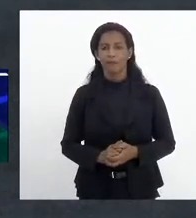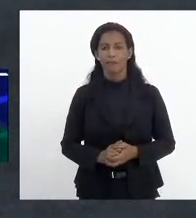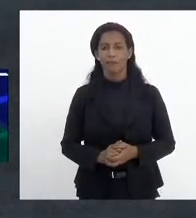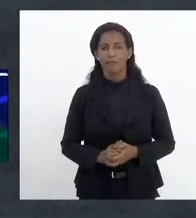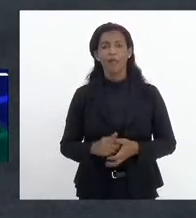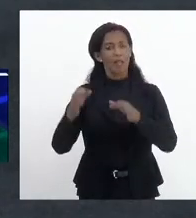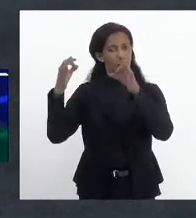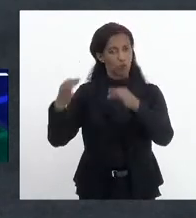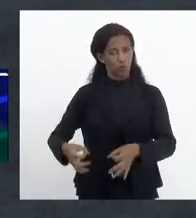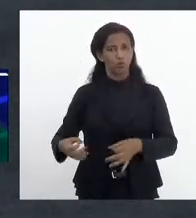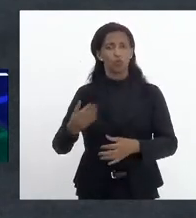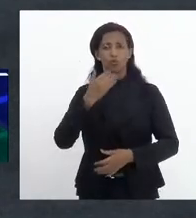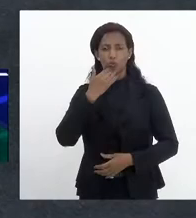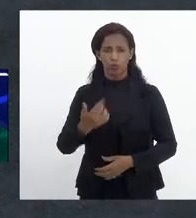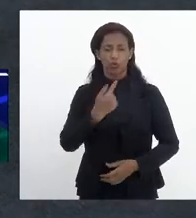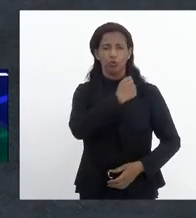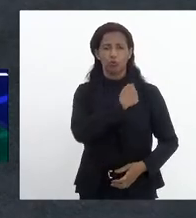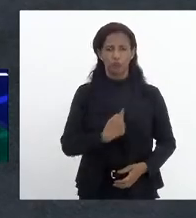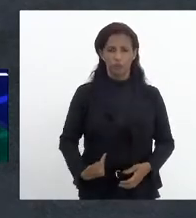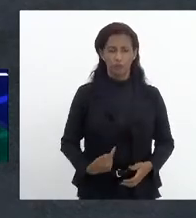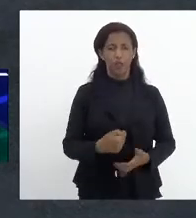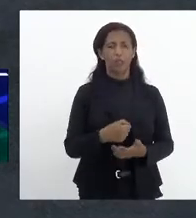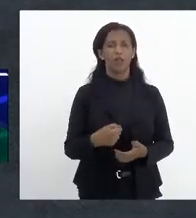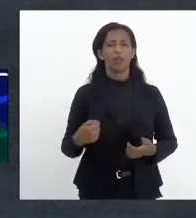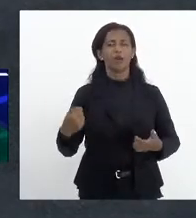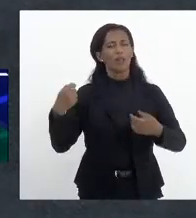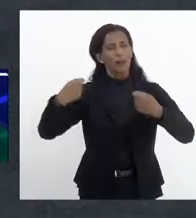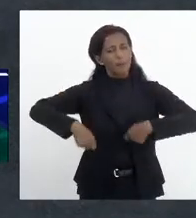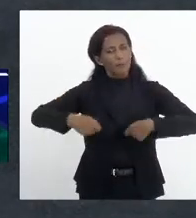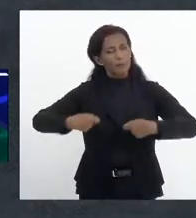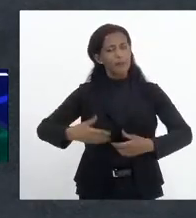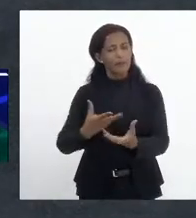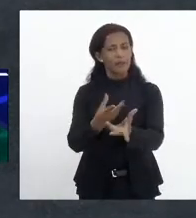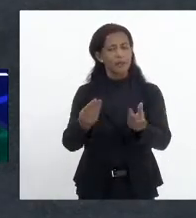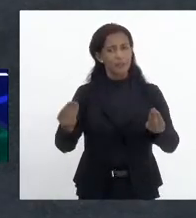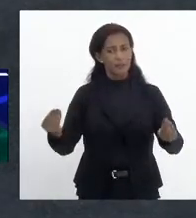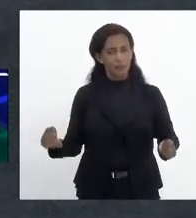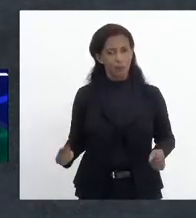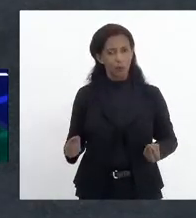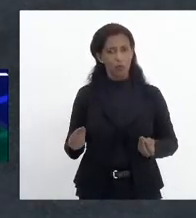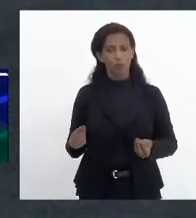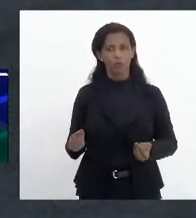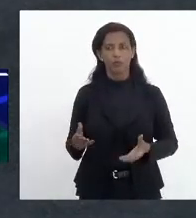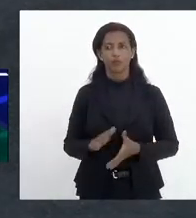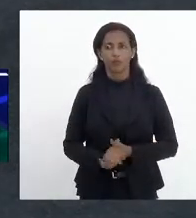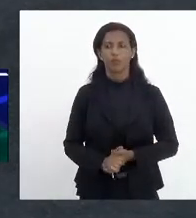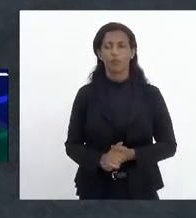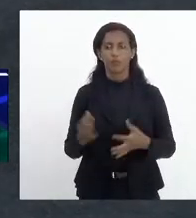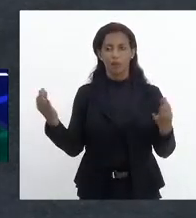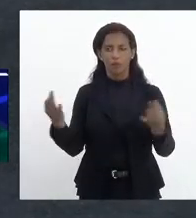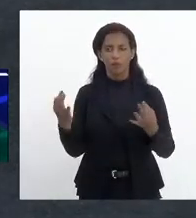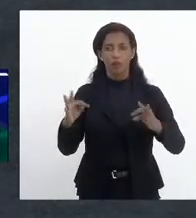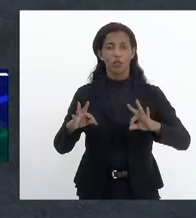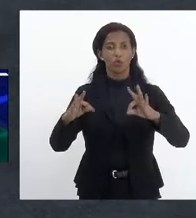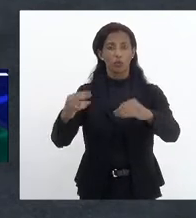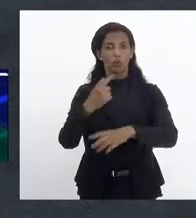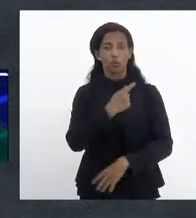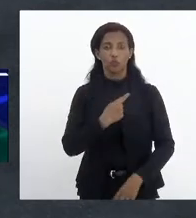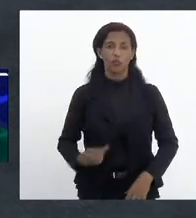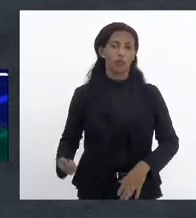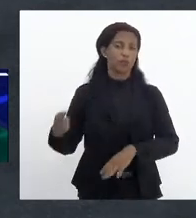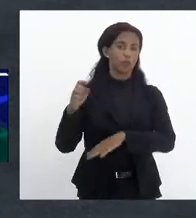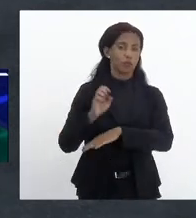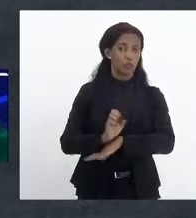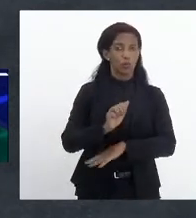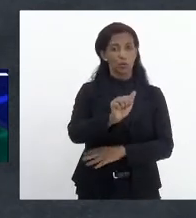reivindicação. O governo, ele depende muito para o sucesso de todo o governo do Estado,